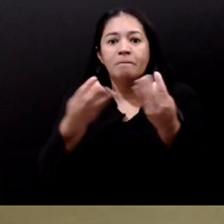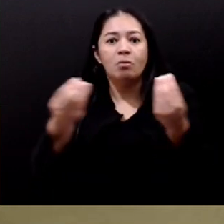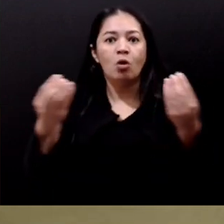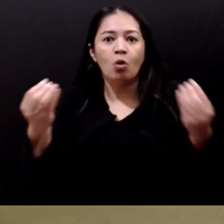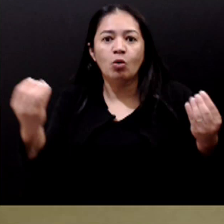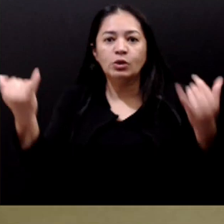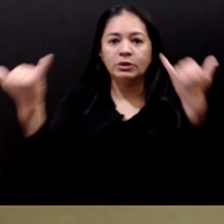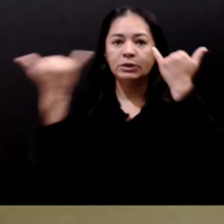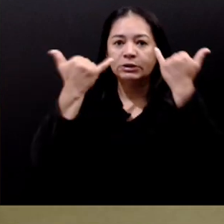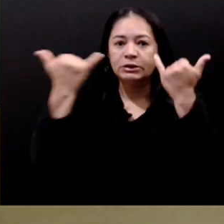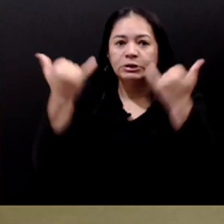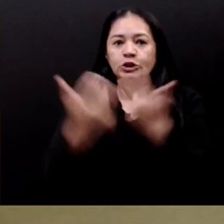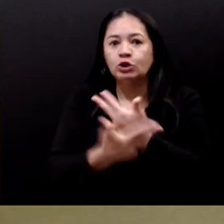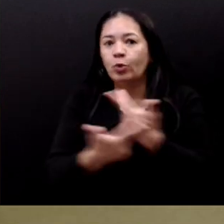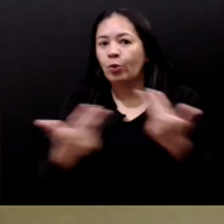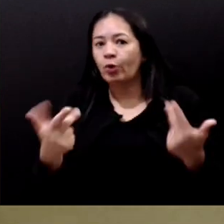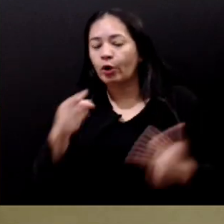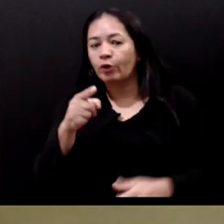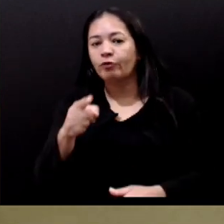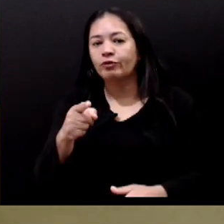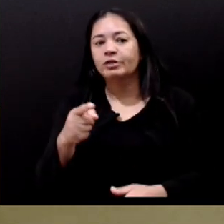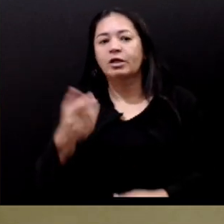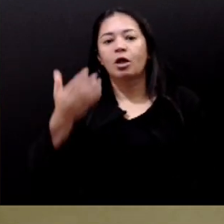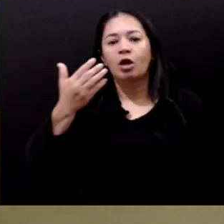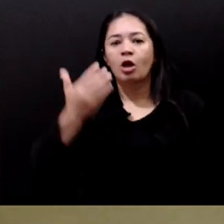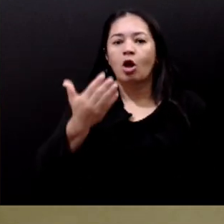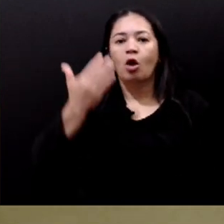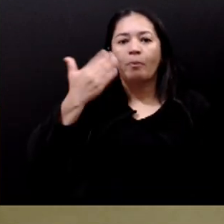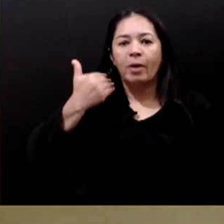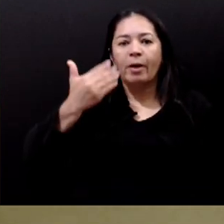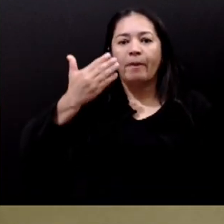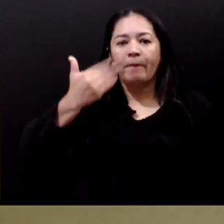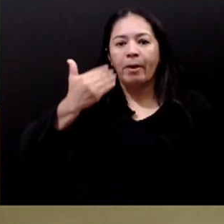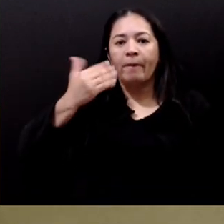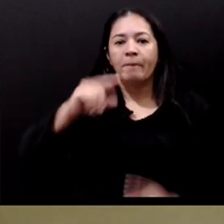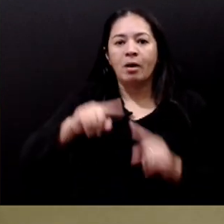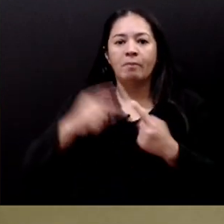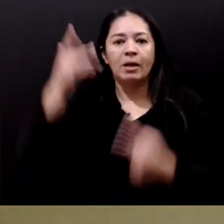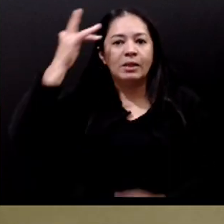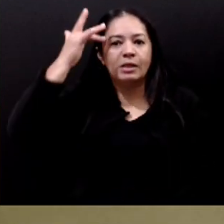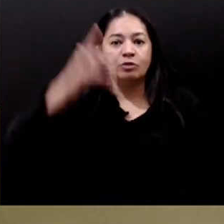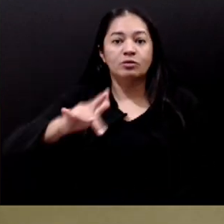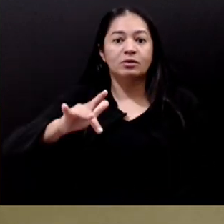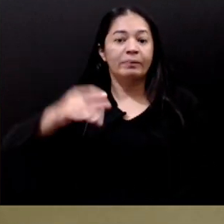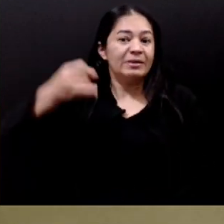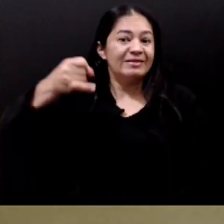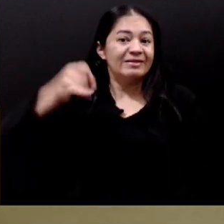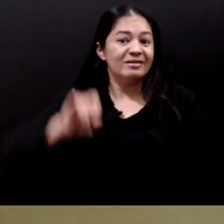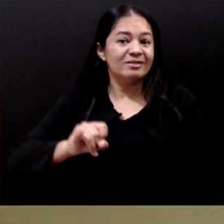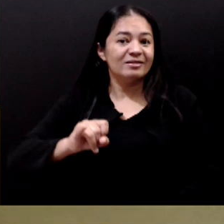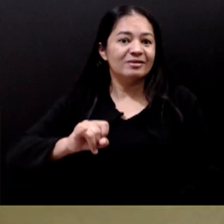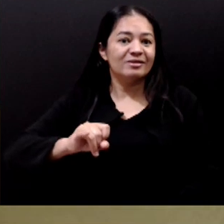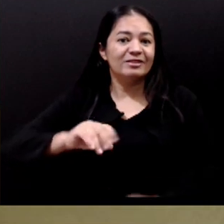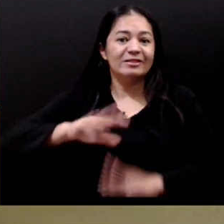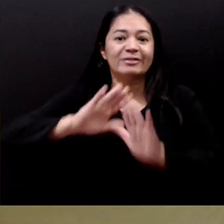coisas que você vai consumindo, consumindo e não tem noção se aquilo realmente faz sentido para você, porque cada pessoa